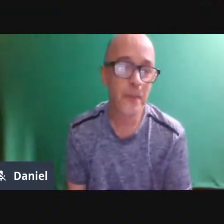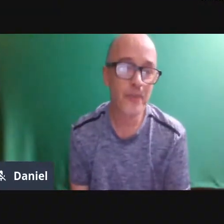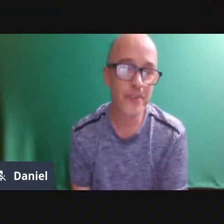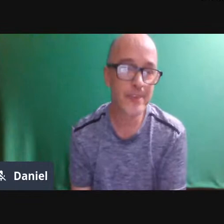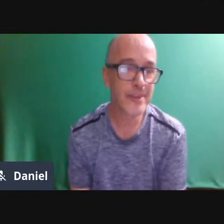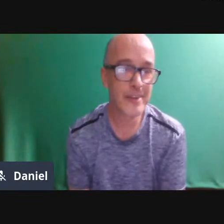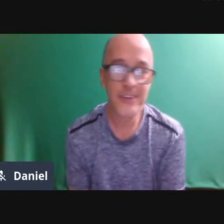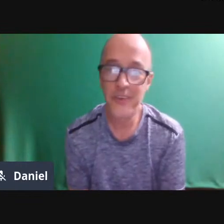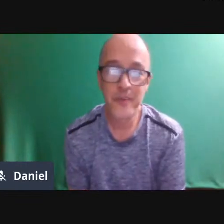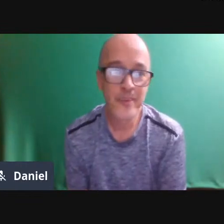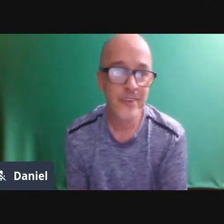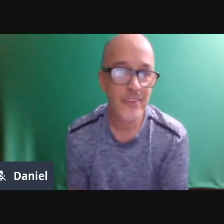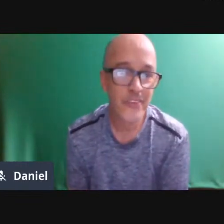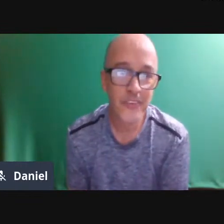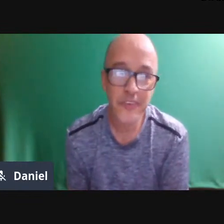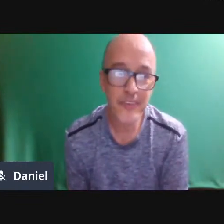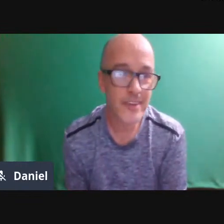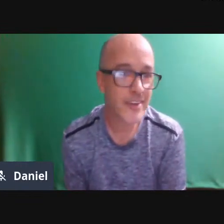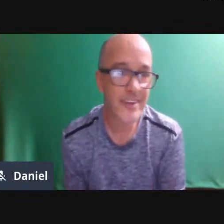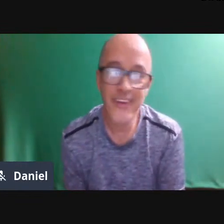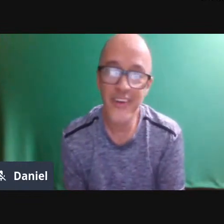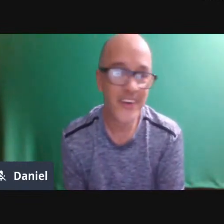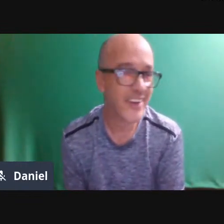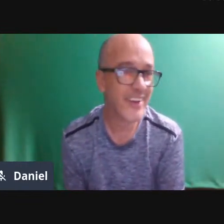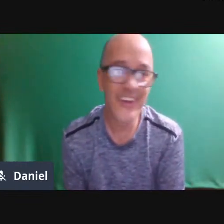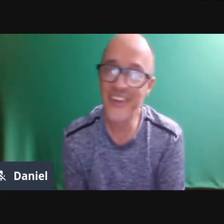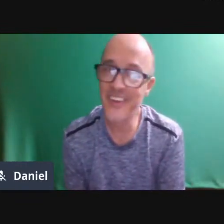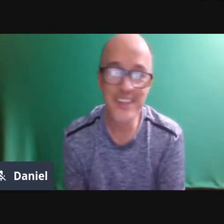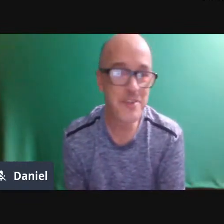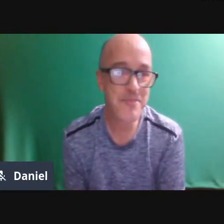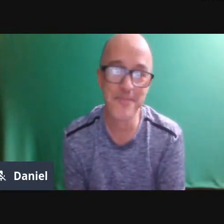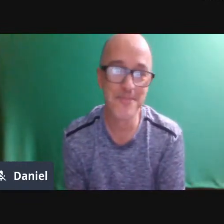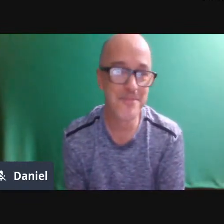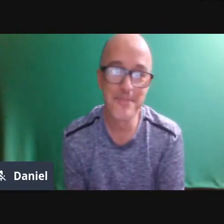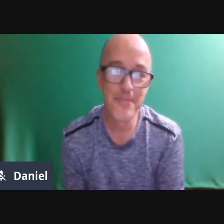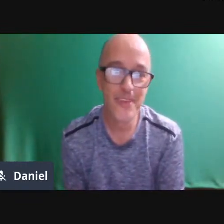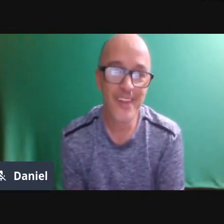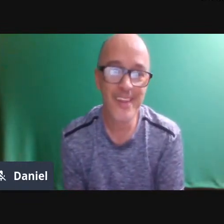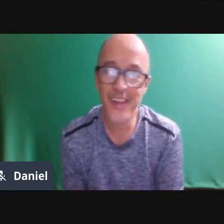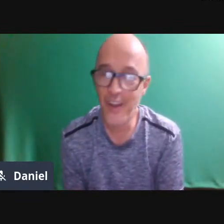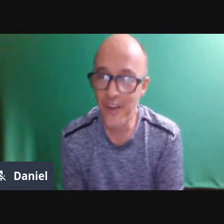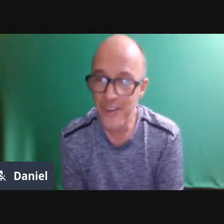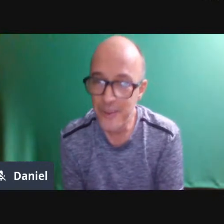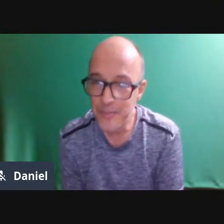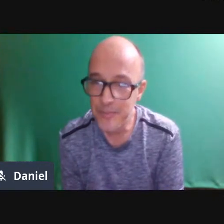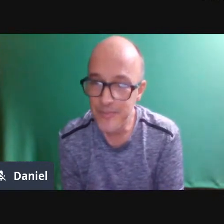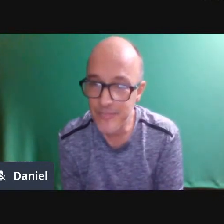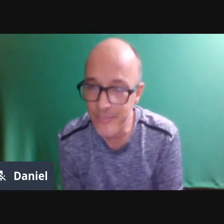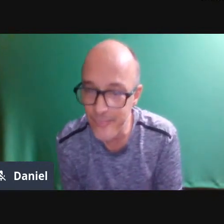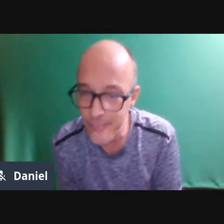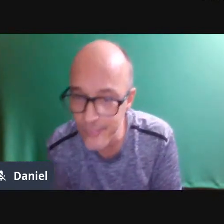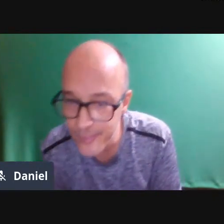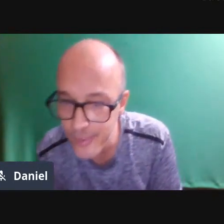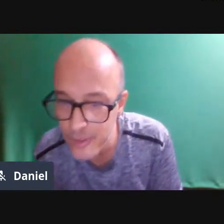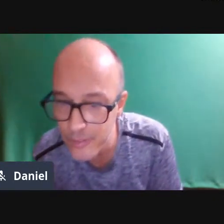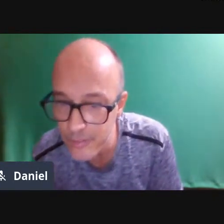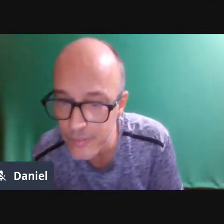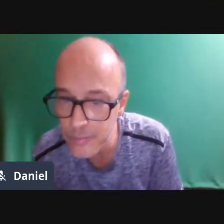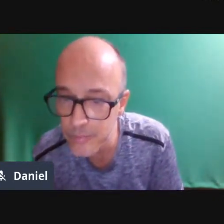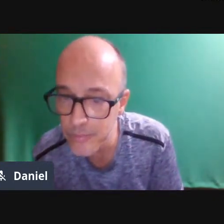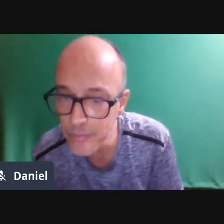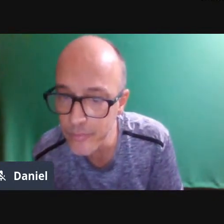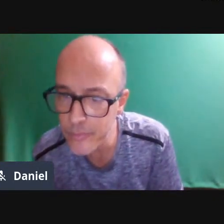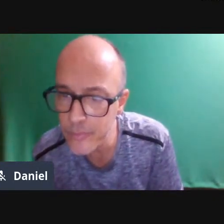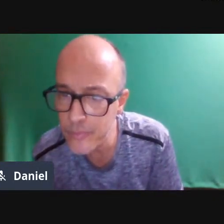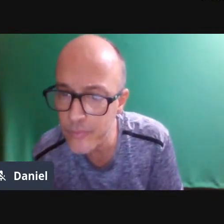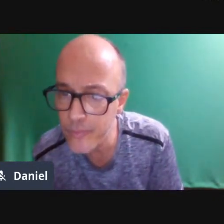Gente, foi muita correria. Eu vou abrir aqui no chat agora para eu poder ver o que o povo está